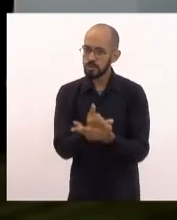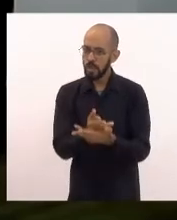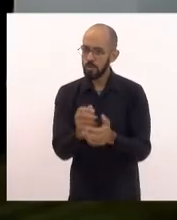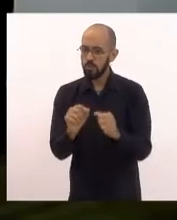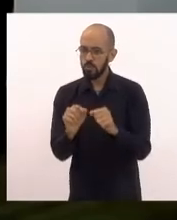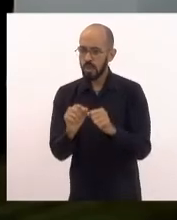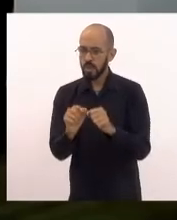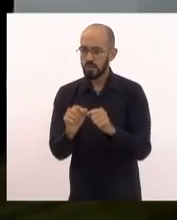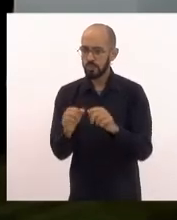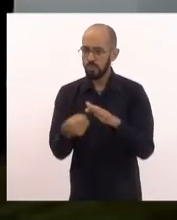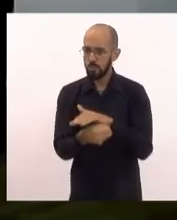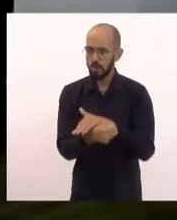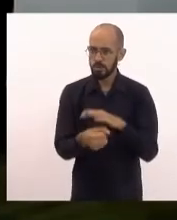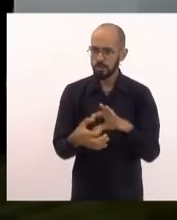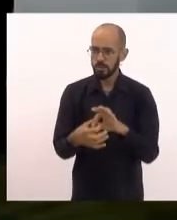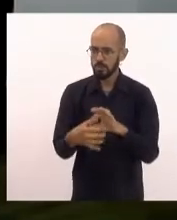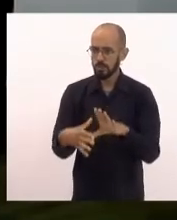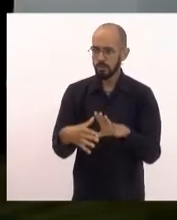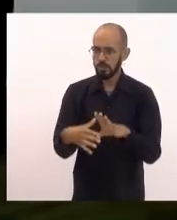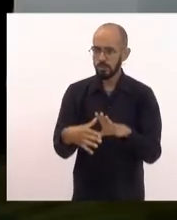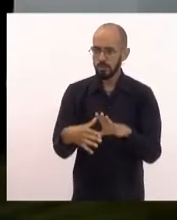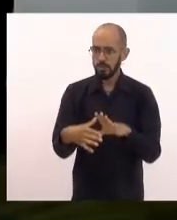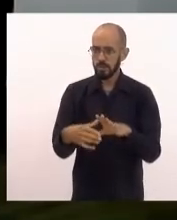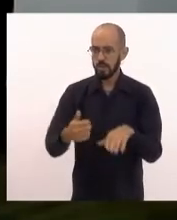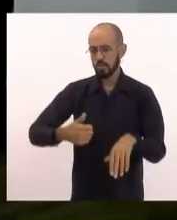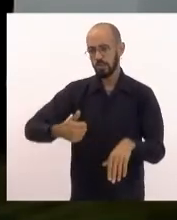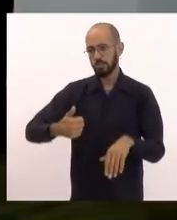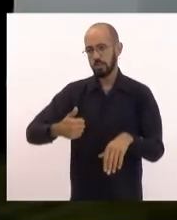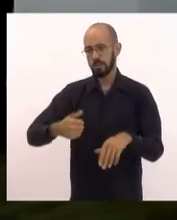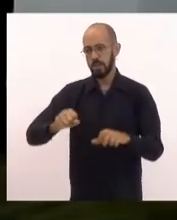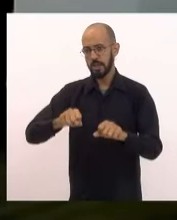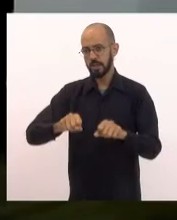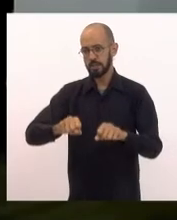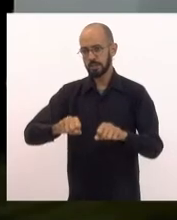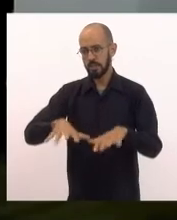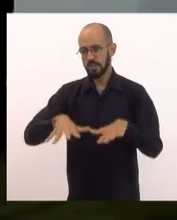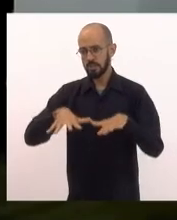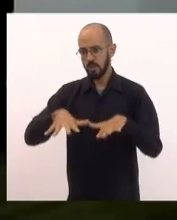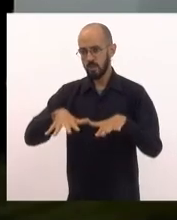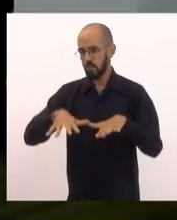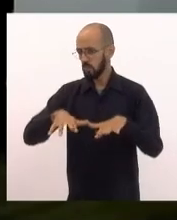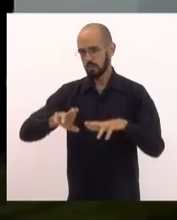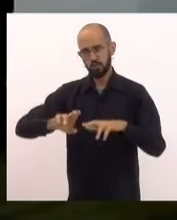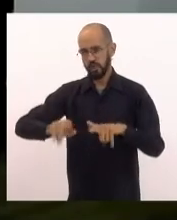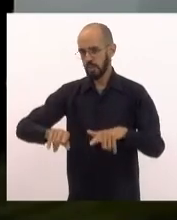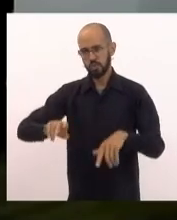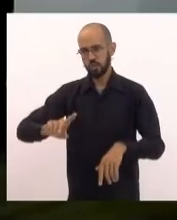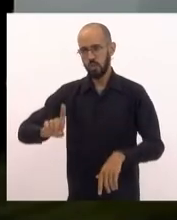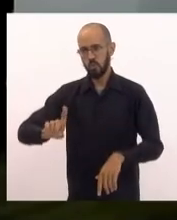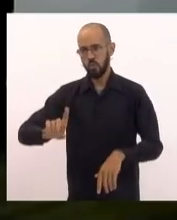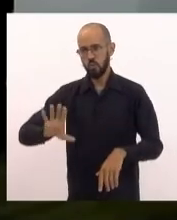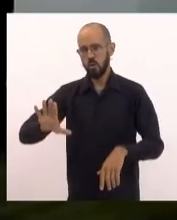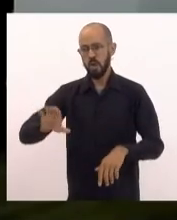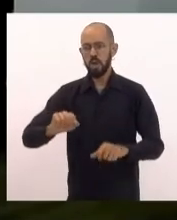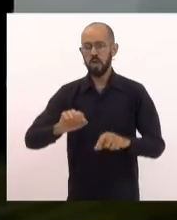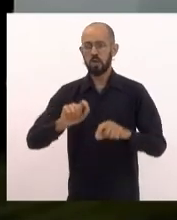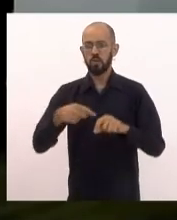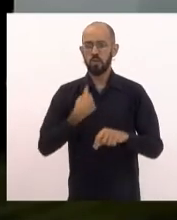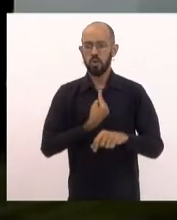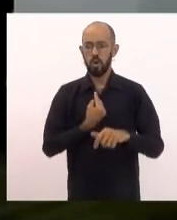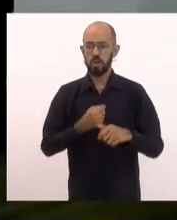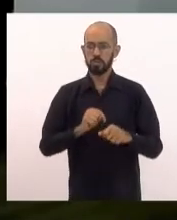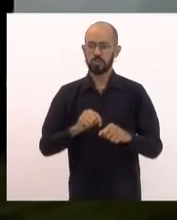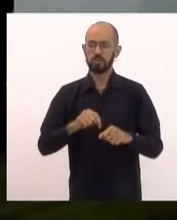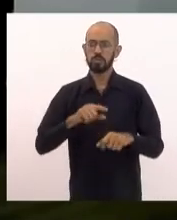independente. E na nossa primeira sessão extraordinária na Alerj, não foi diferente, onde nós tivemos a oportunidade de